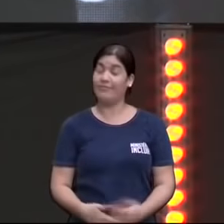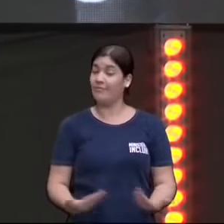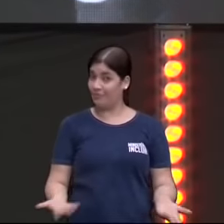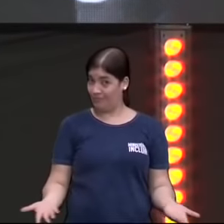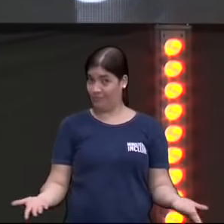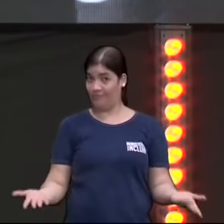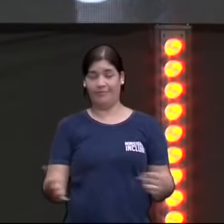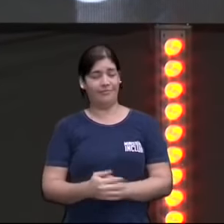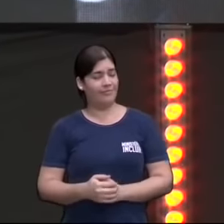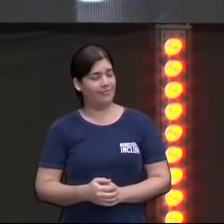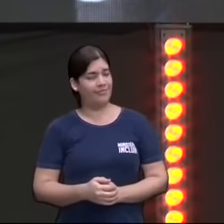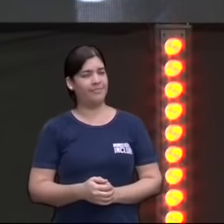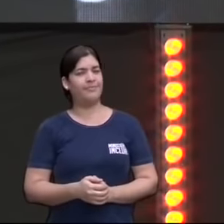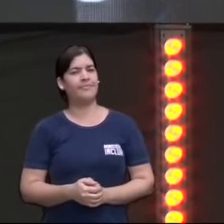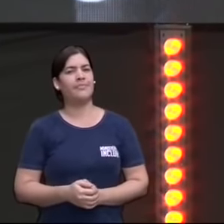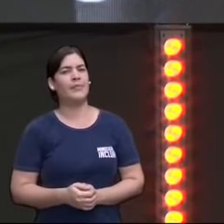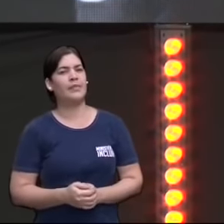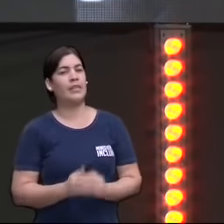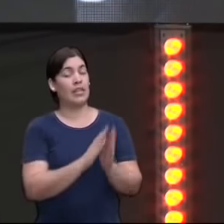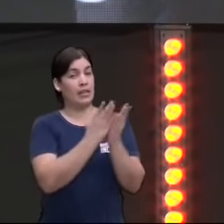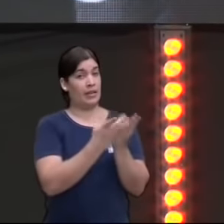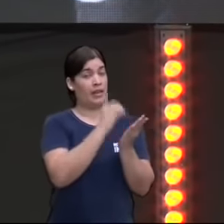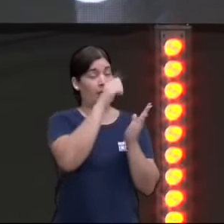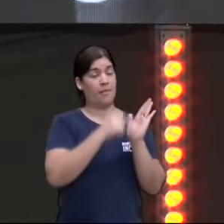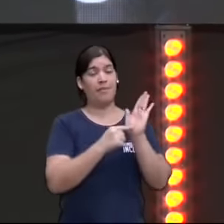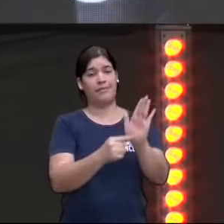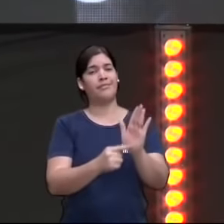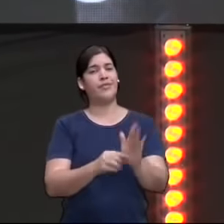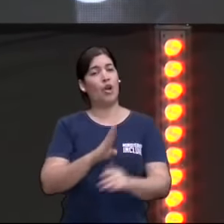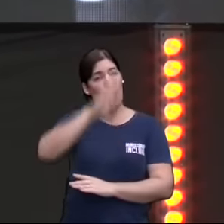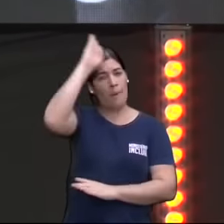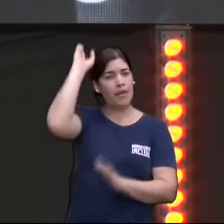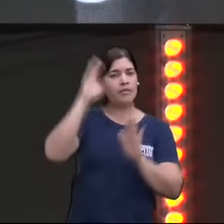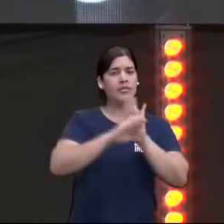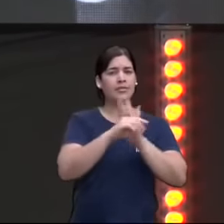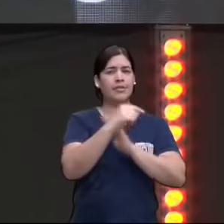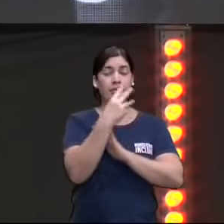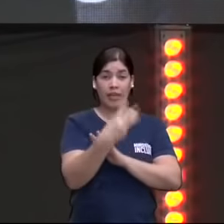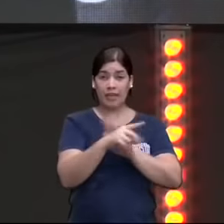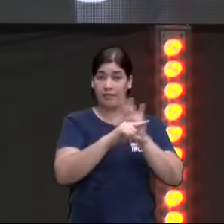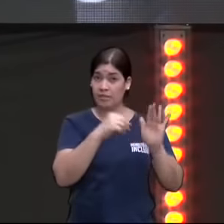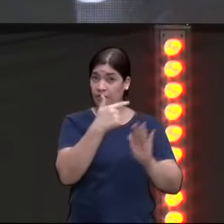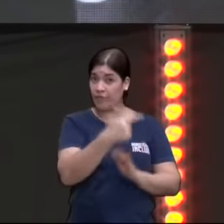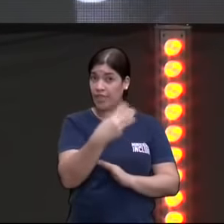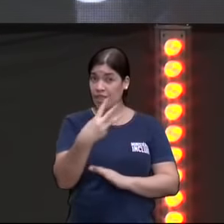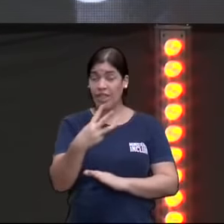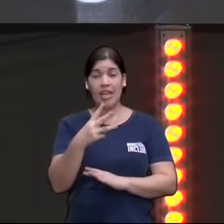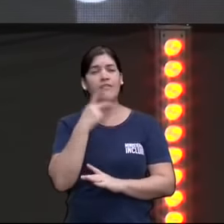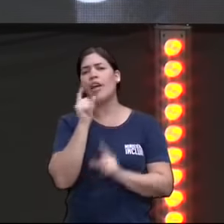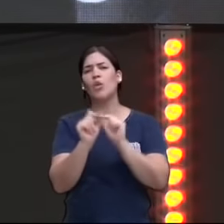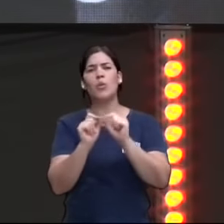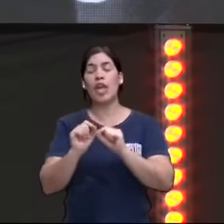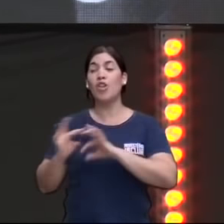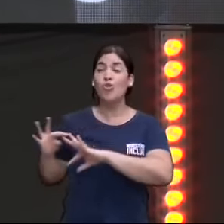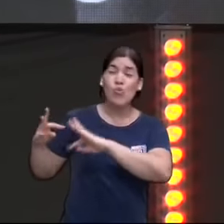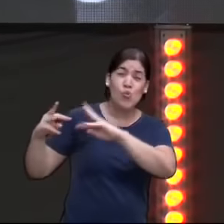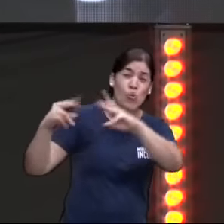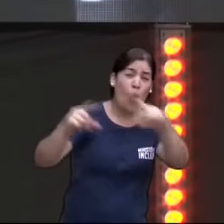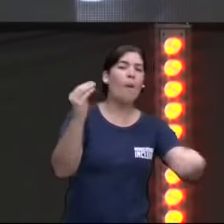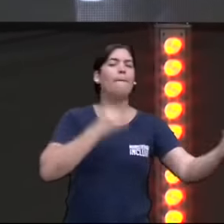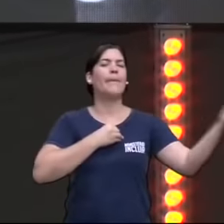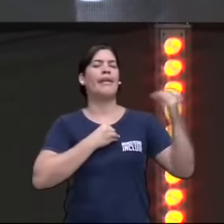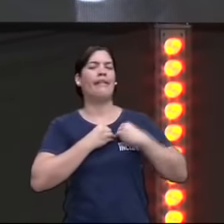Gente, a Bíblia diz em Romanos 3:23, todos pecaram e estão destituídos